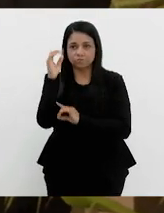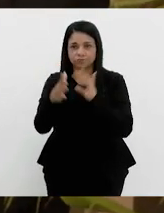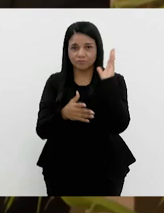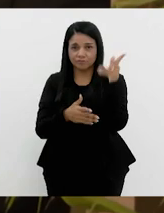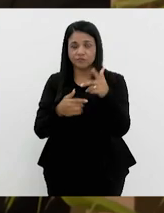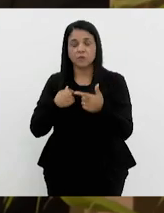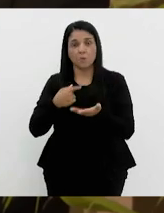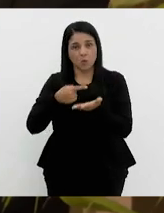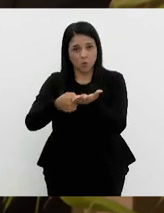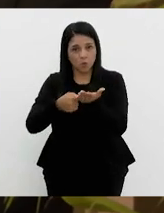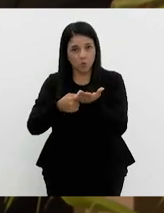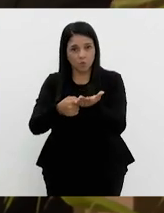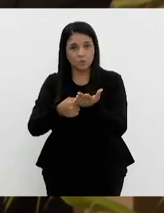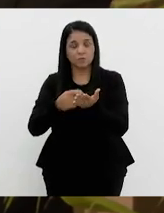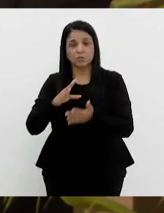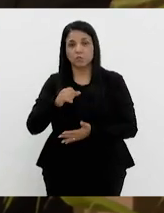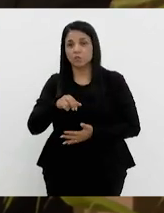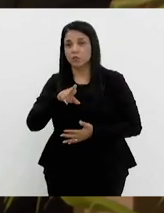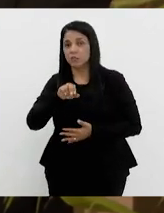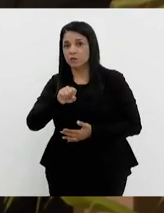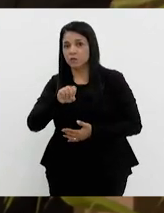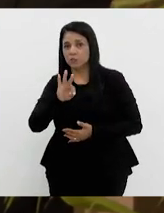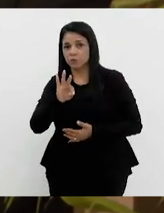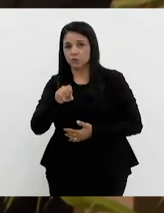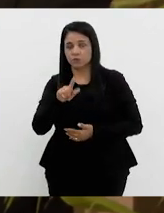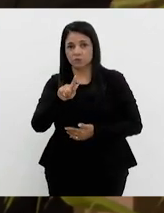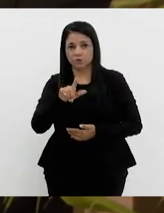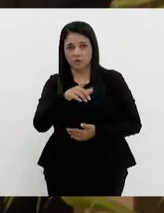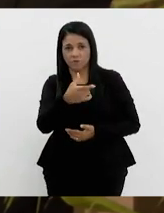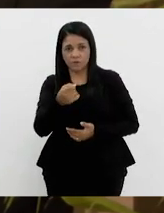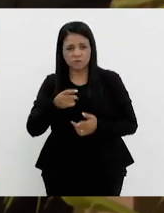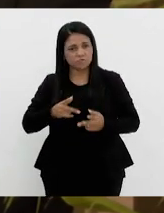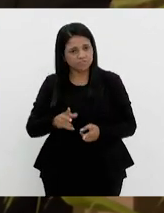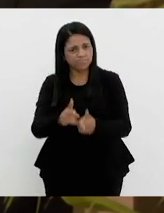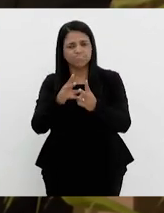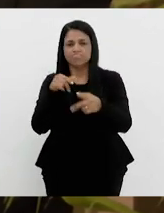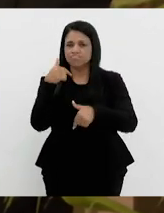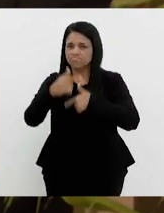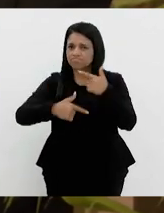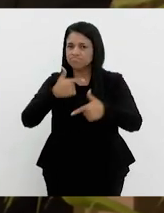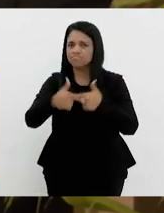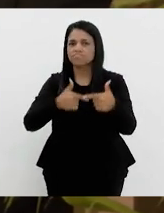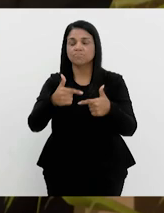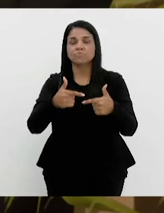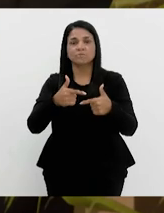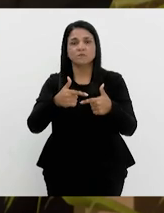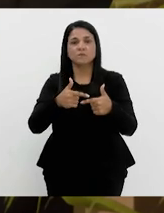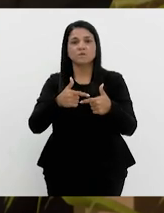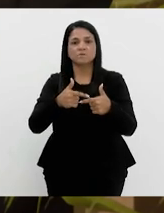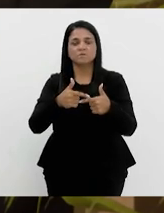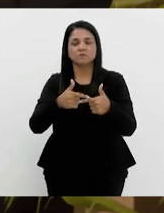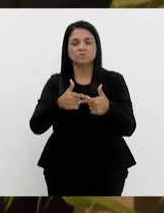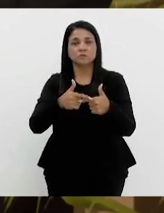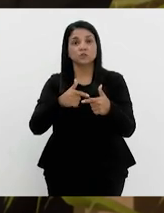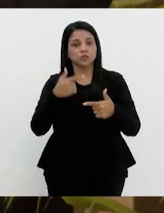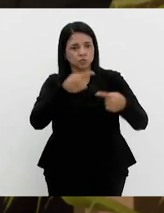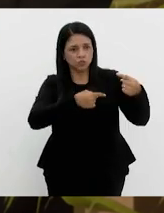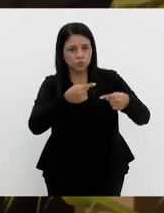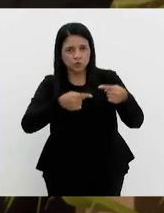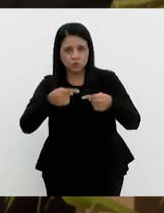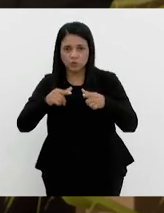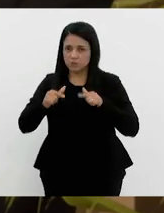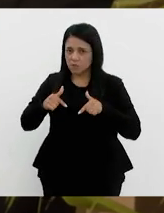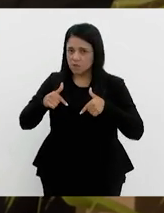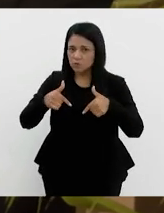comprometimento com Cristo G20 será incansável guiado pela convicção de que nossas discussões e ações